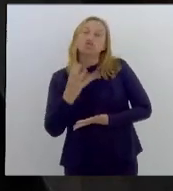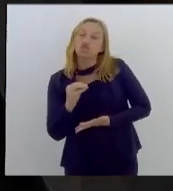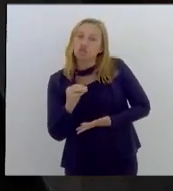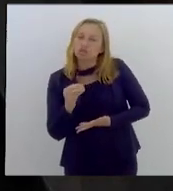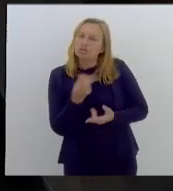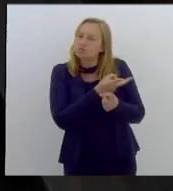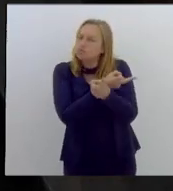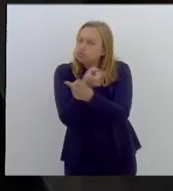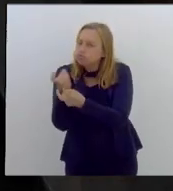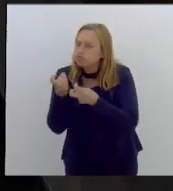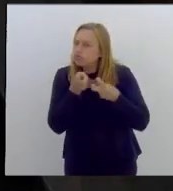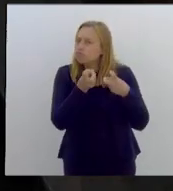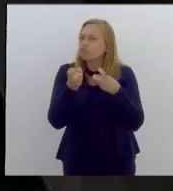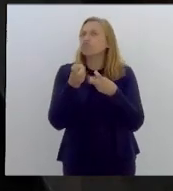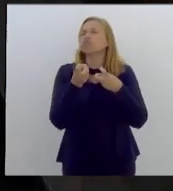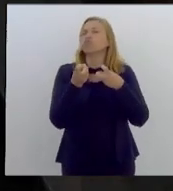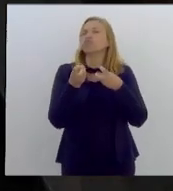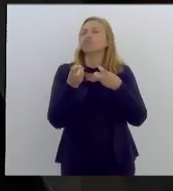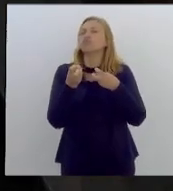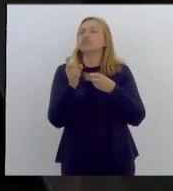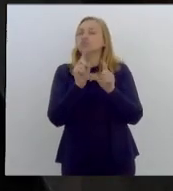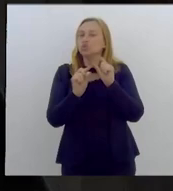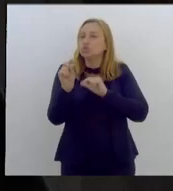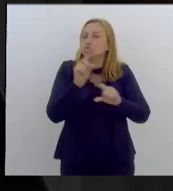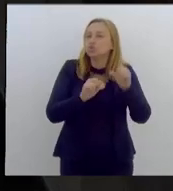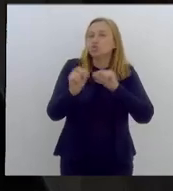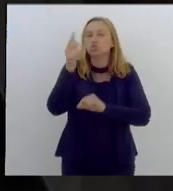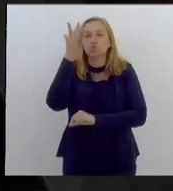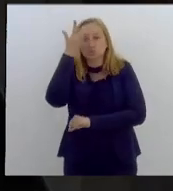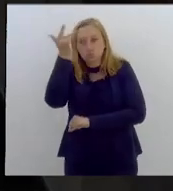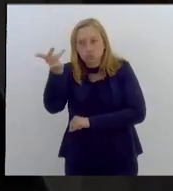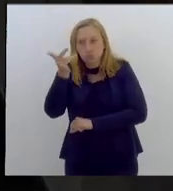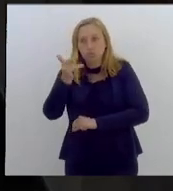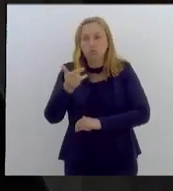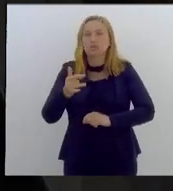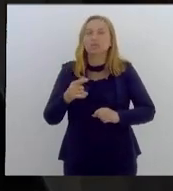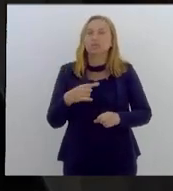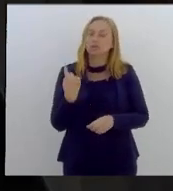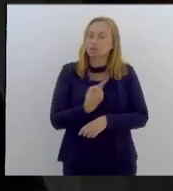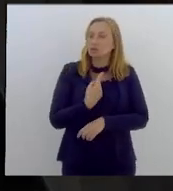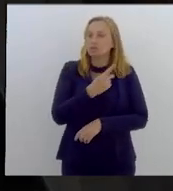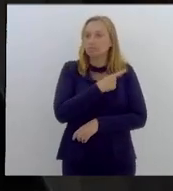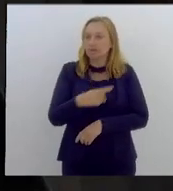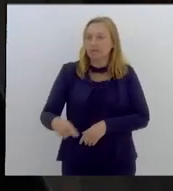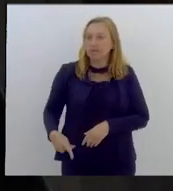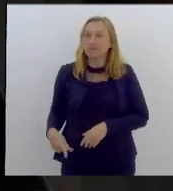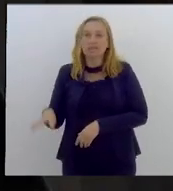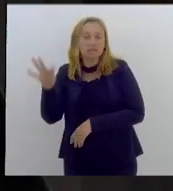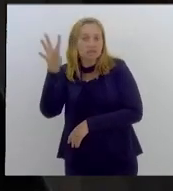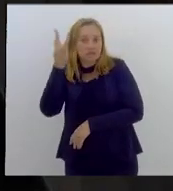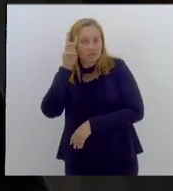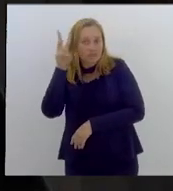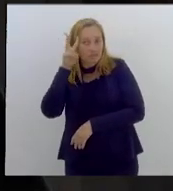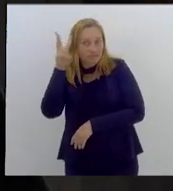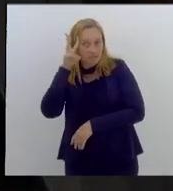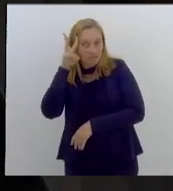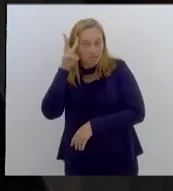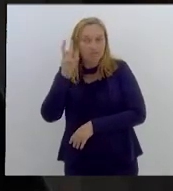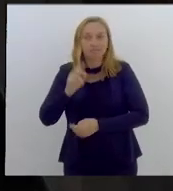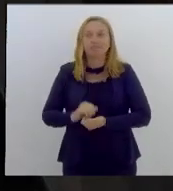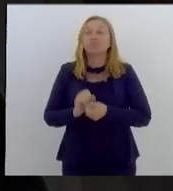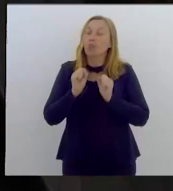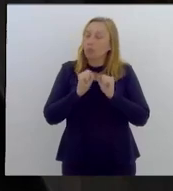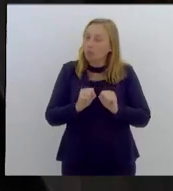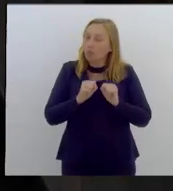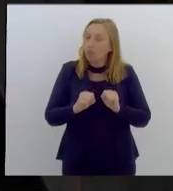gente observe essas decisões de amanhã para que o nosso presidente, na terça-feira,